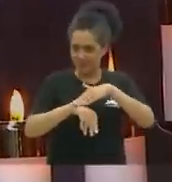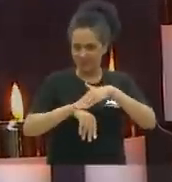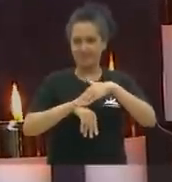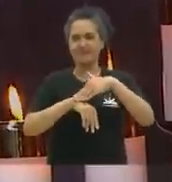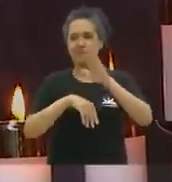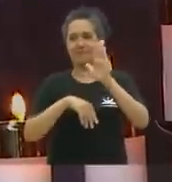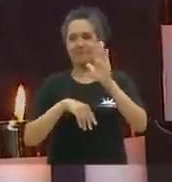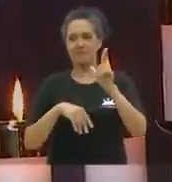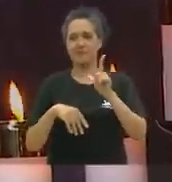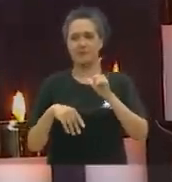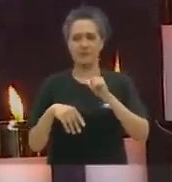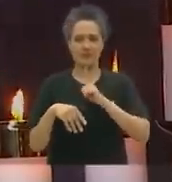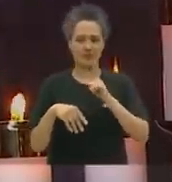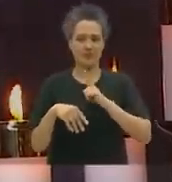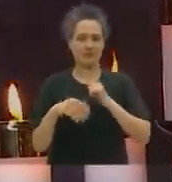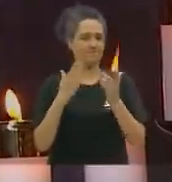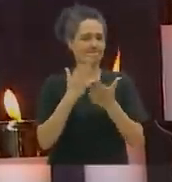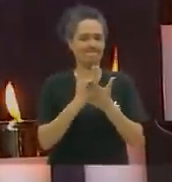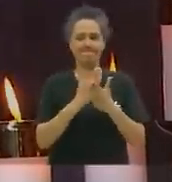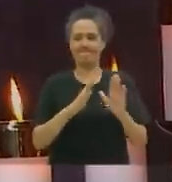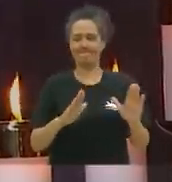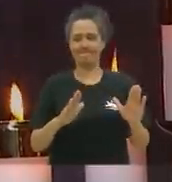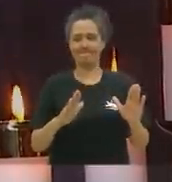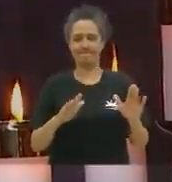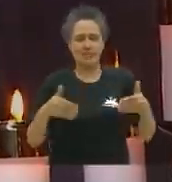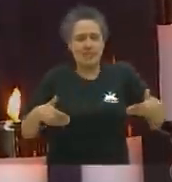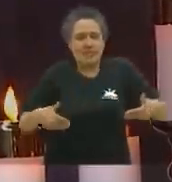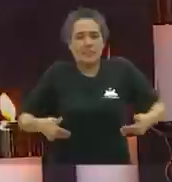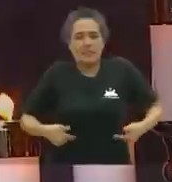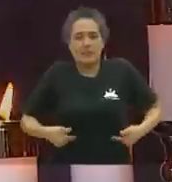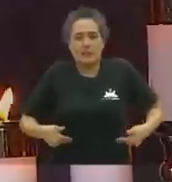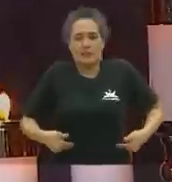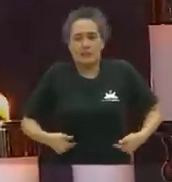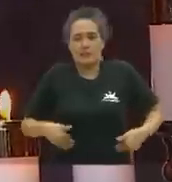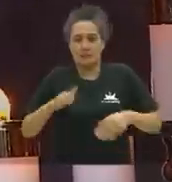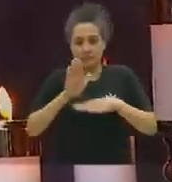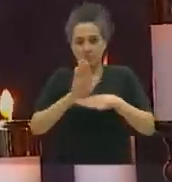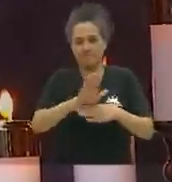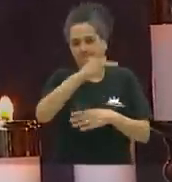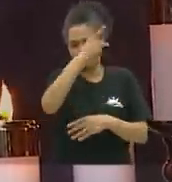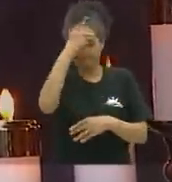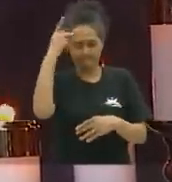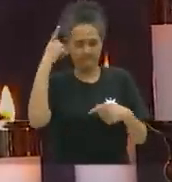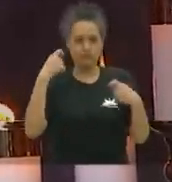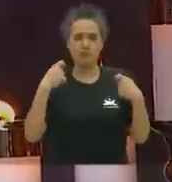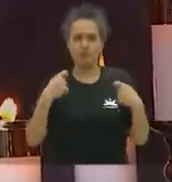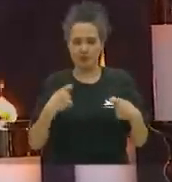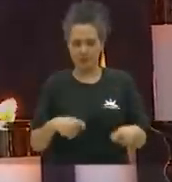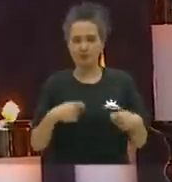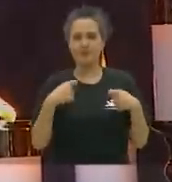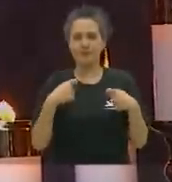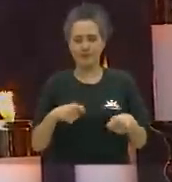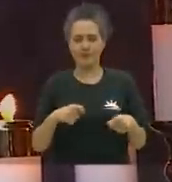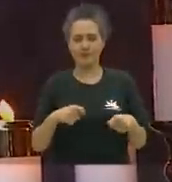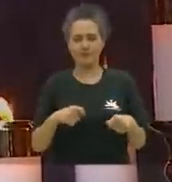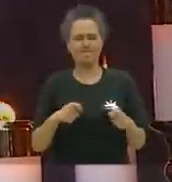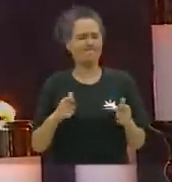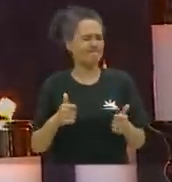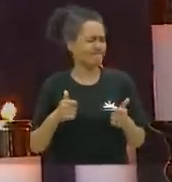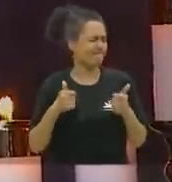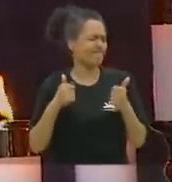sentido de matar a fome, de ajudar quem precisa, de fazer